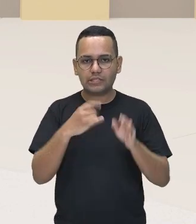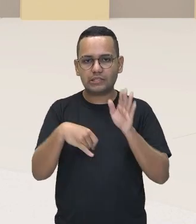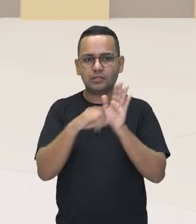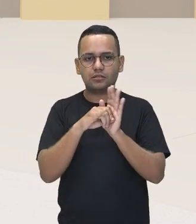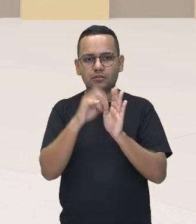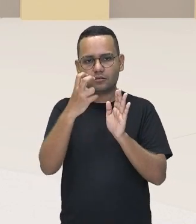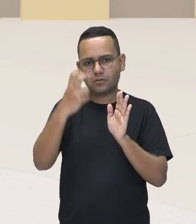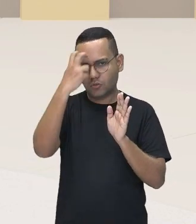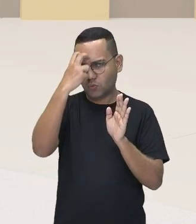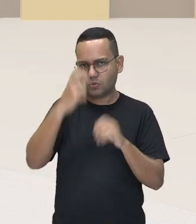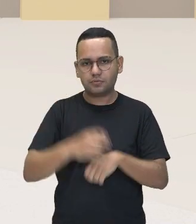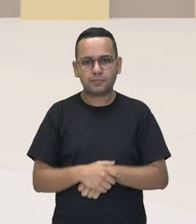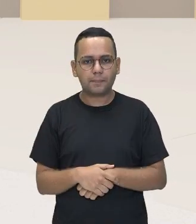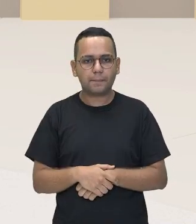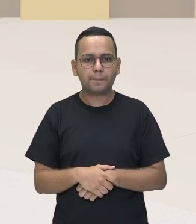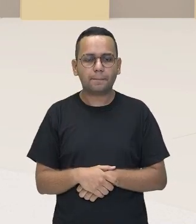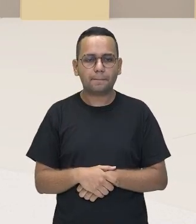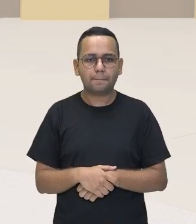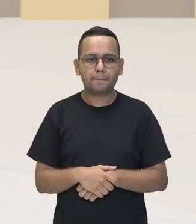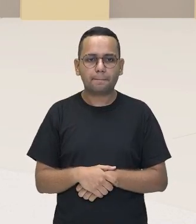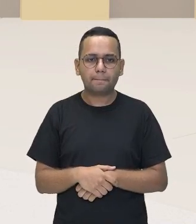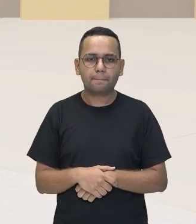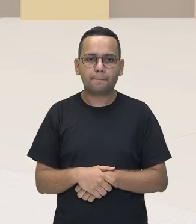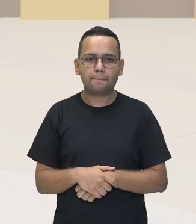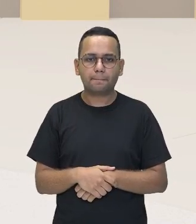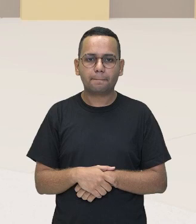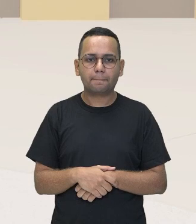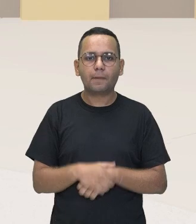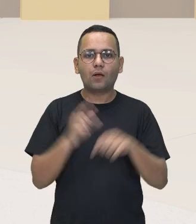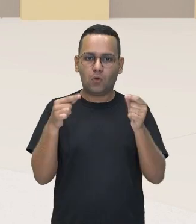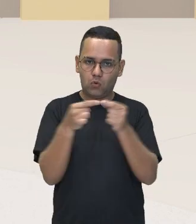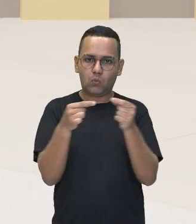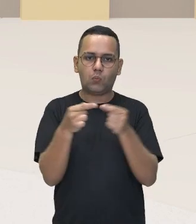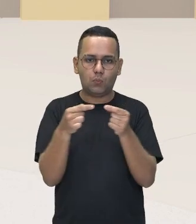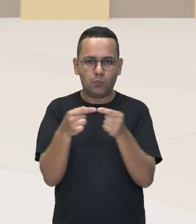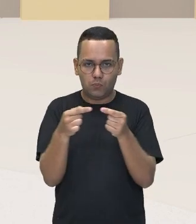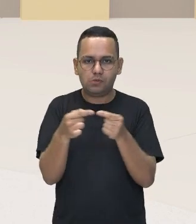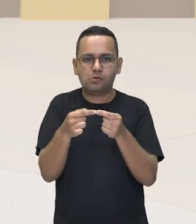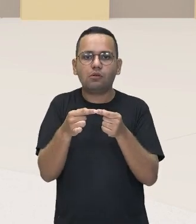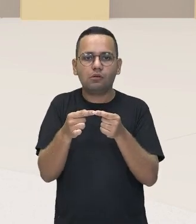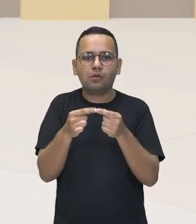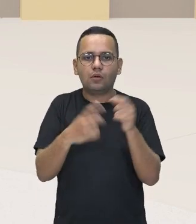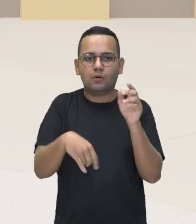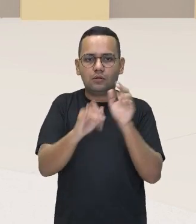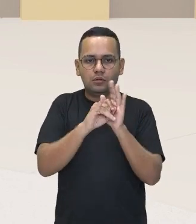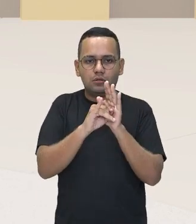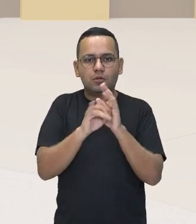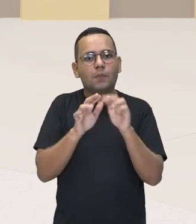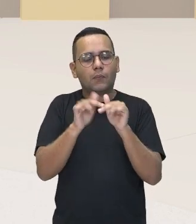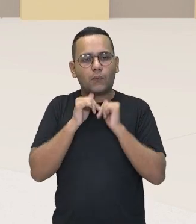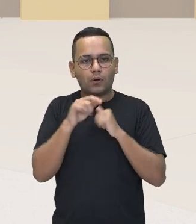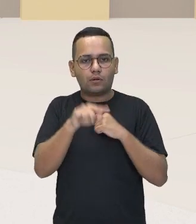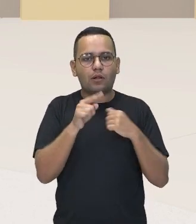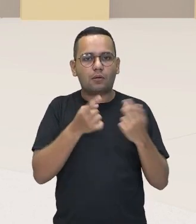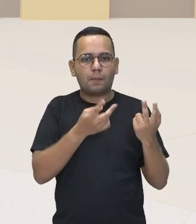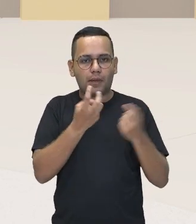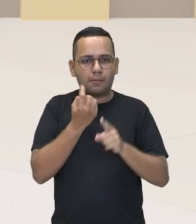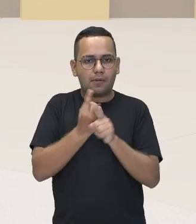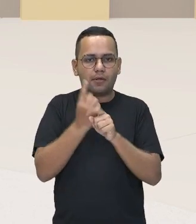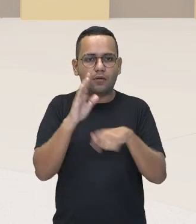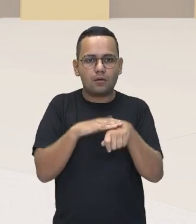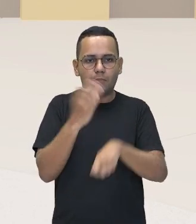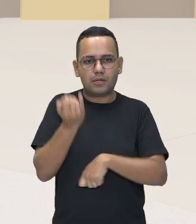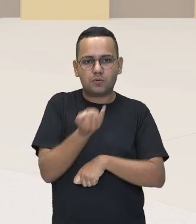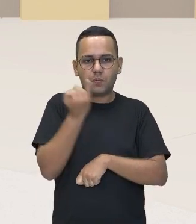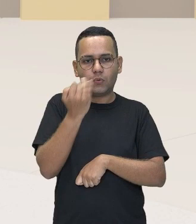está distante da definição de identidade, pois ela é a identificação essencial da